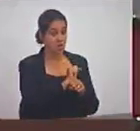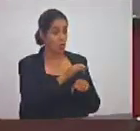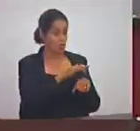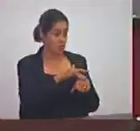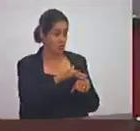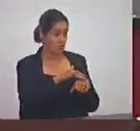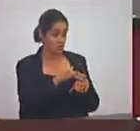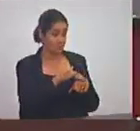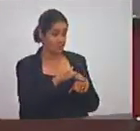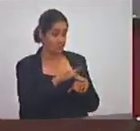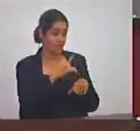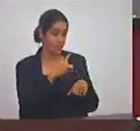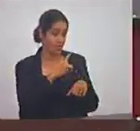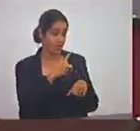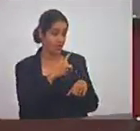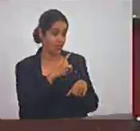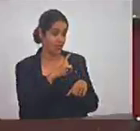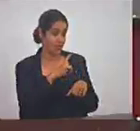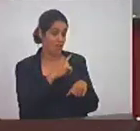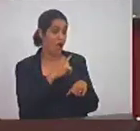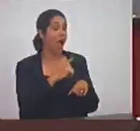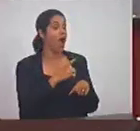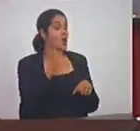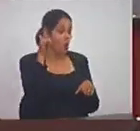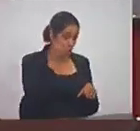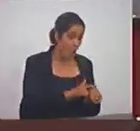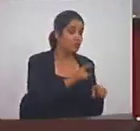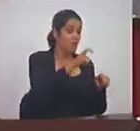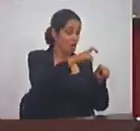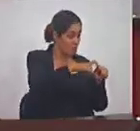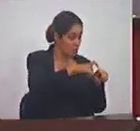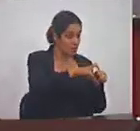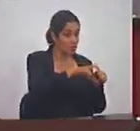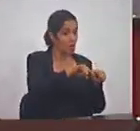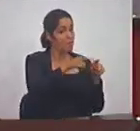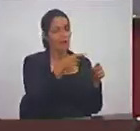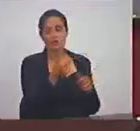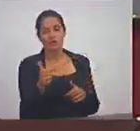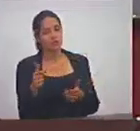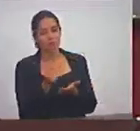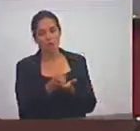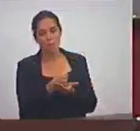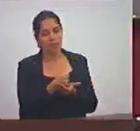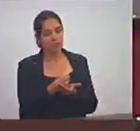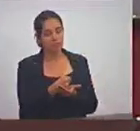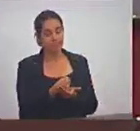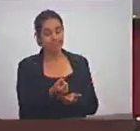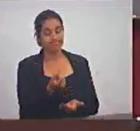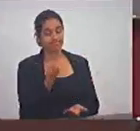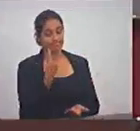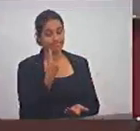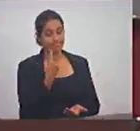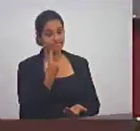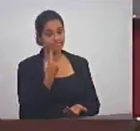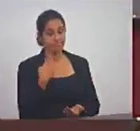saúde, e quando finalmente ela consegue o atendimento, está faltando medicamento para ela. Aí ela vem aqui na